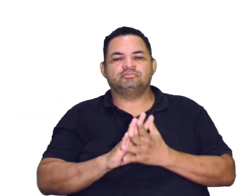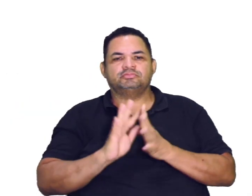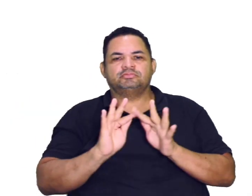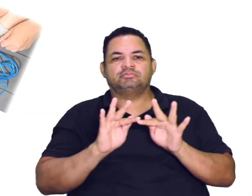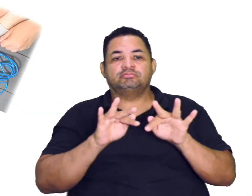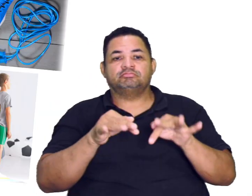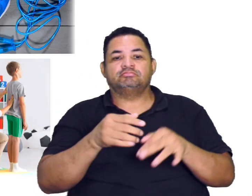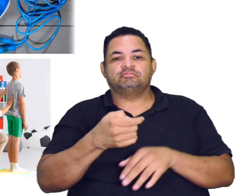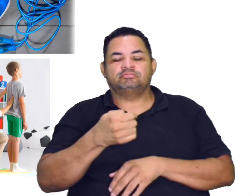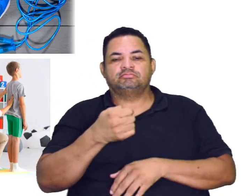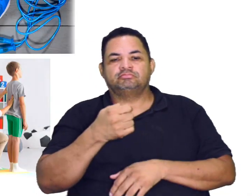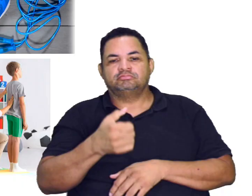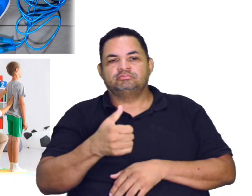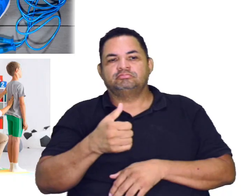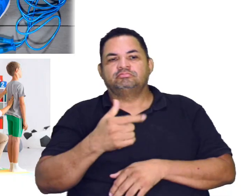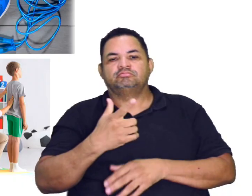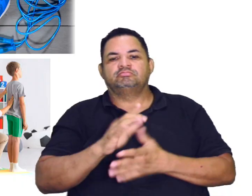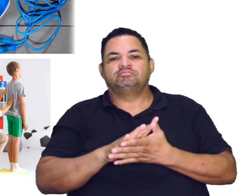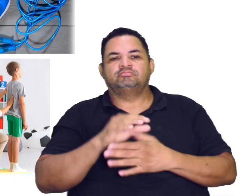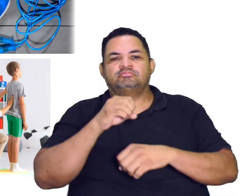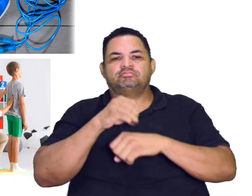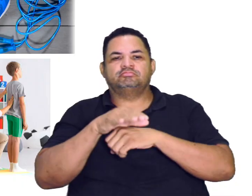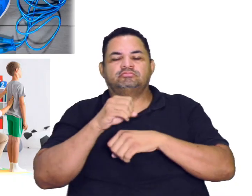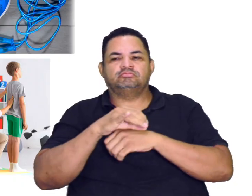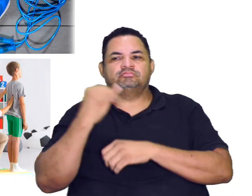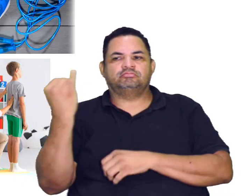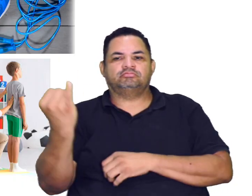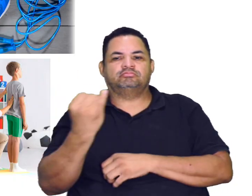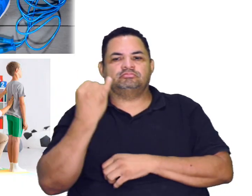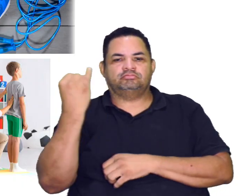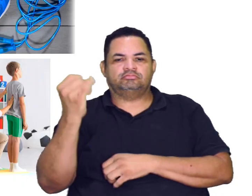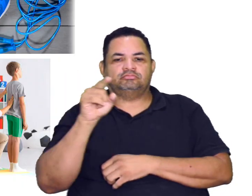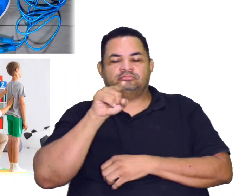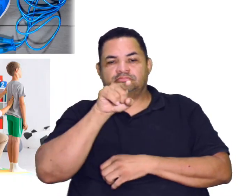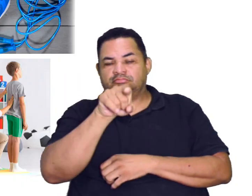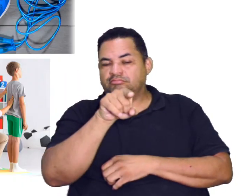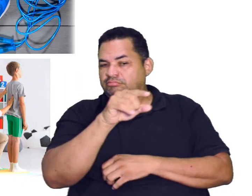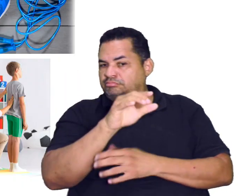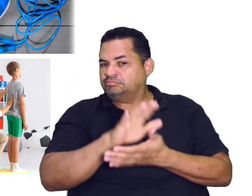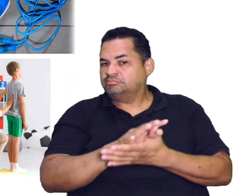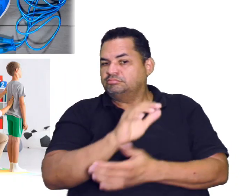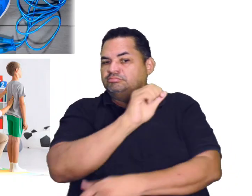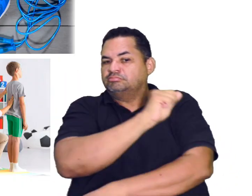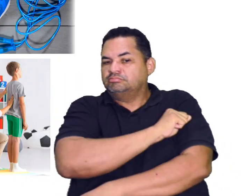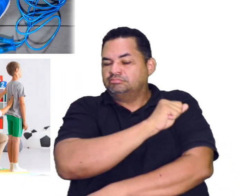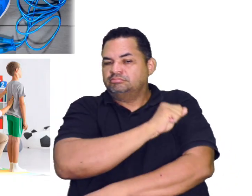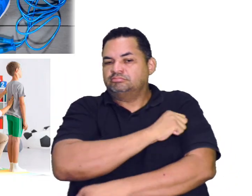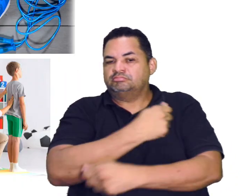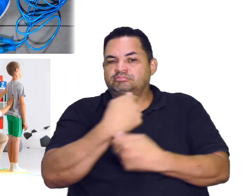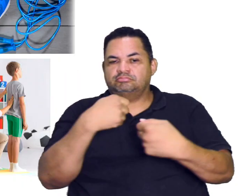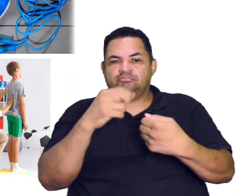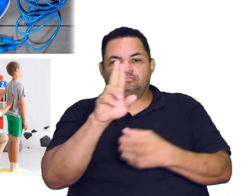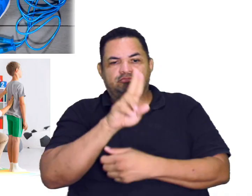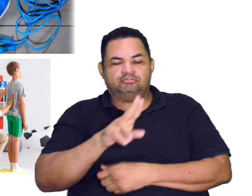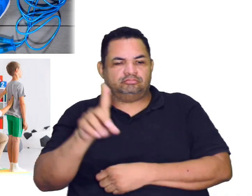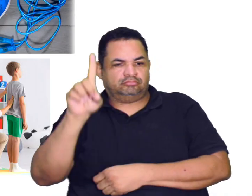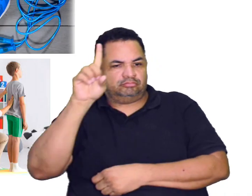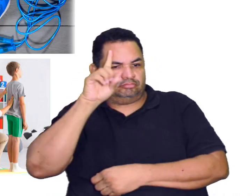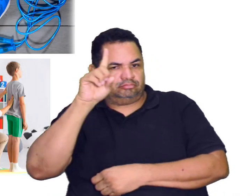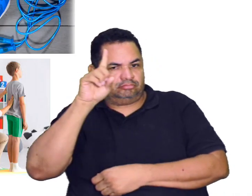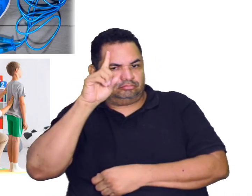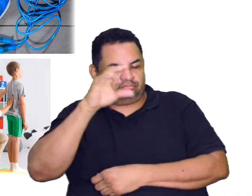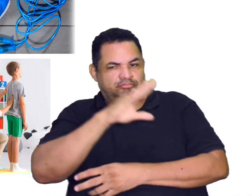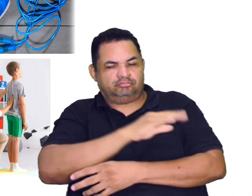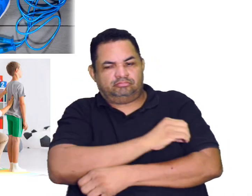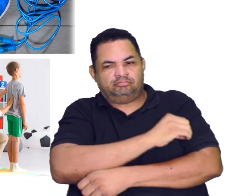aqui para o final e eu já trago aqui algumas dicas importantes que você, caríssimo estudante, pode usar no seu dia a dia,